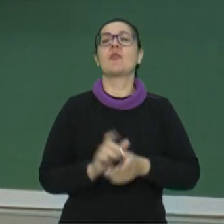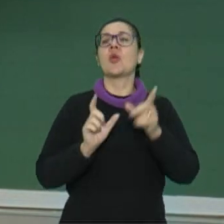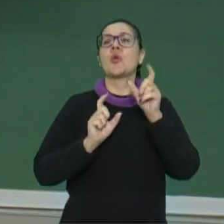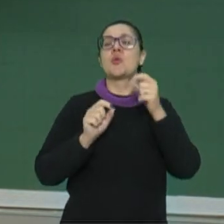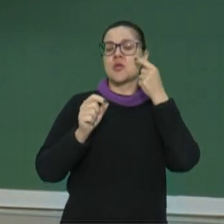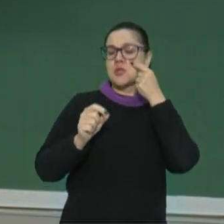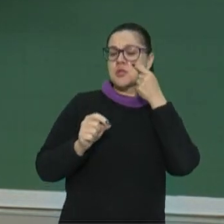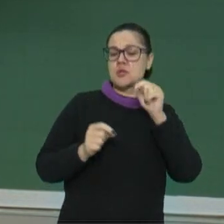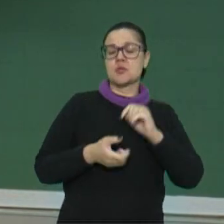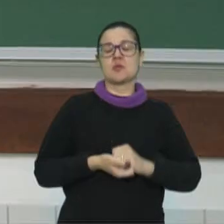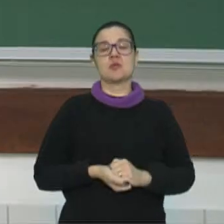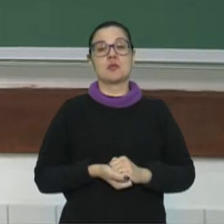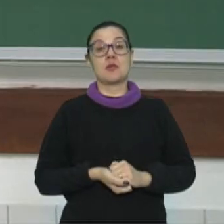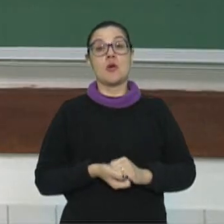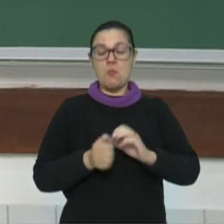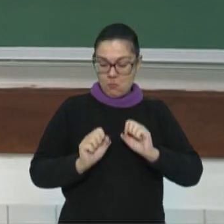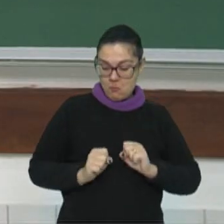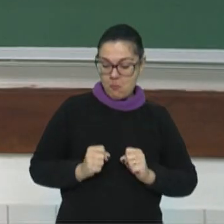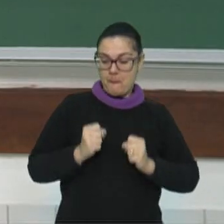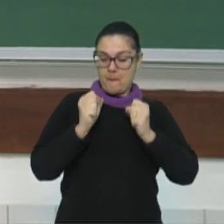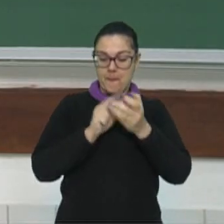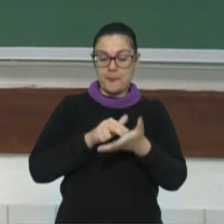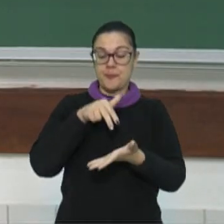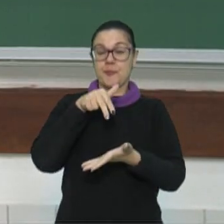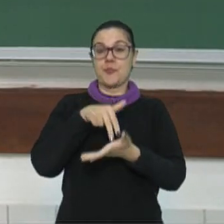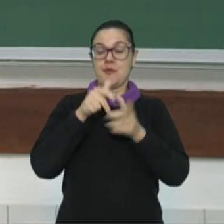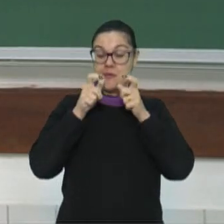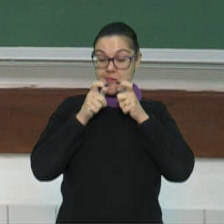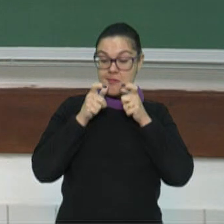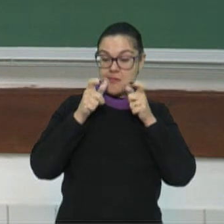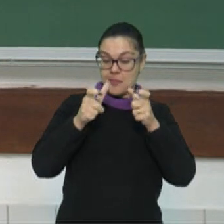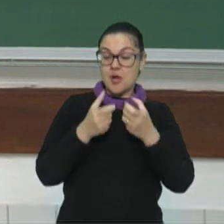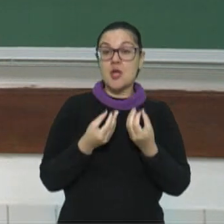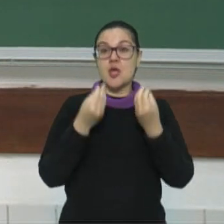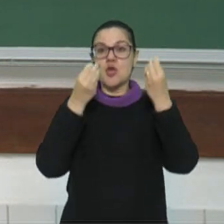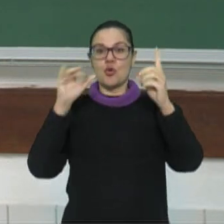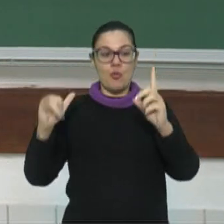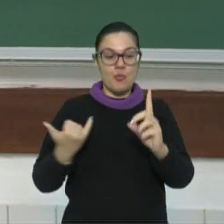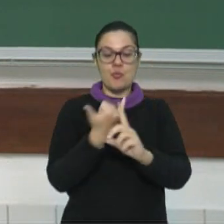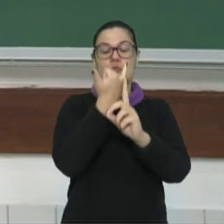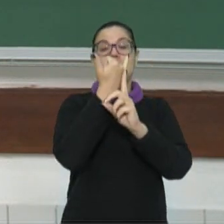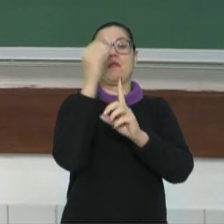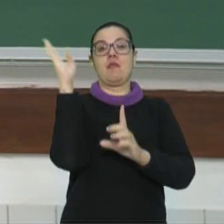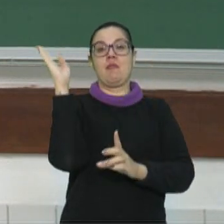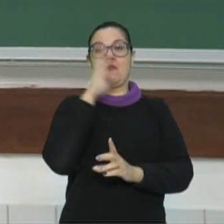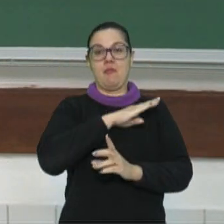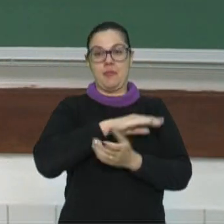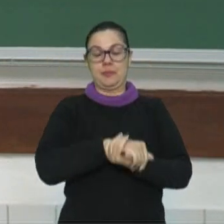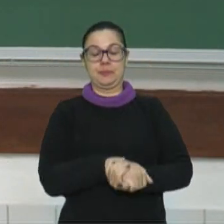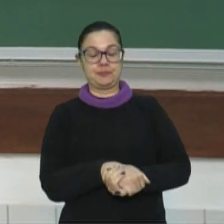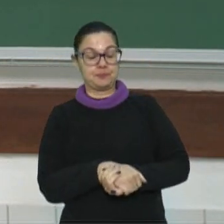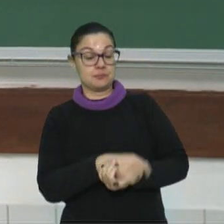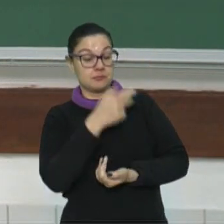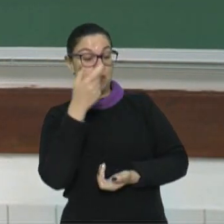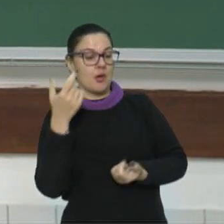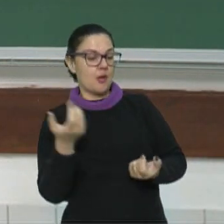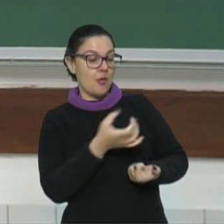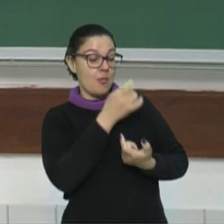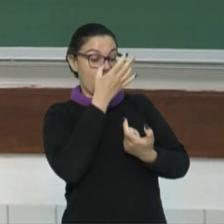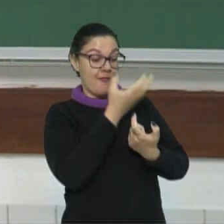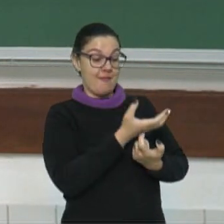eles descobriram? O poder da palavra e o quanto o bullying faz mal, né? Para uma